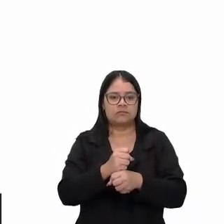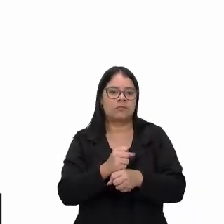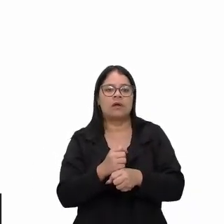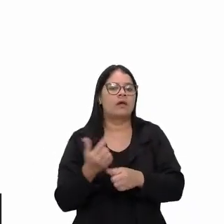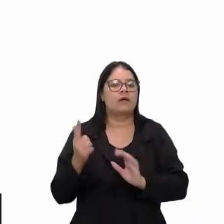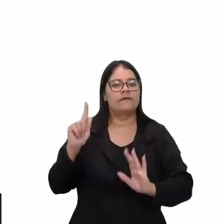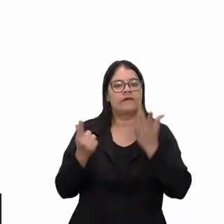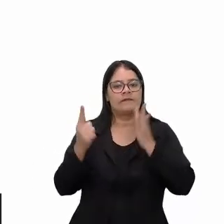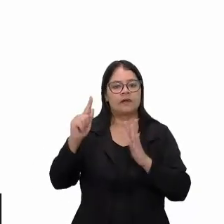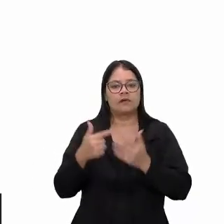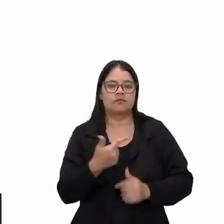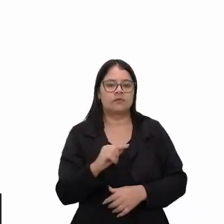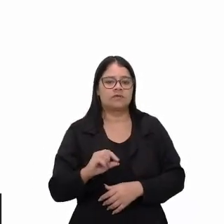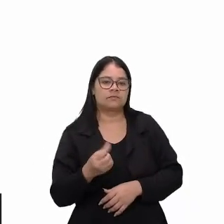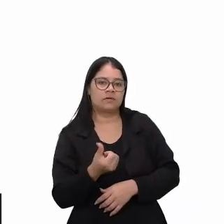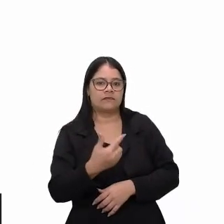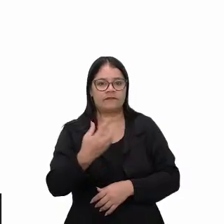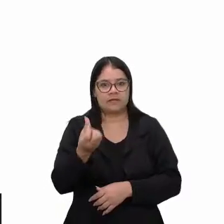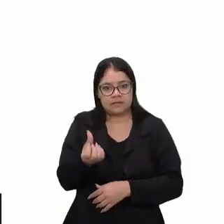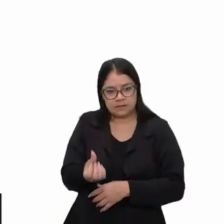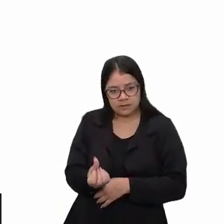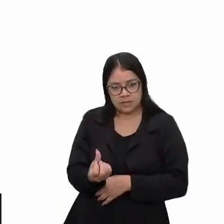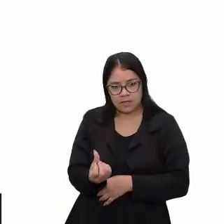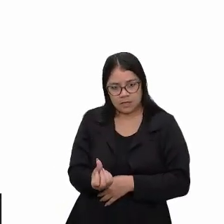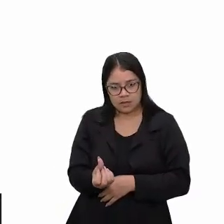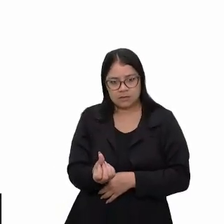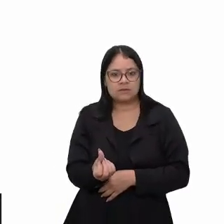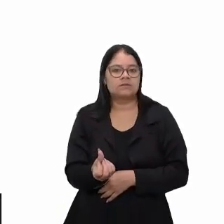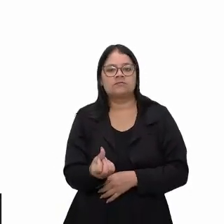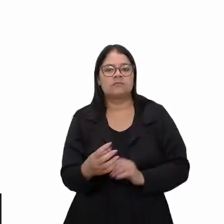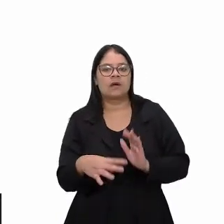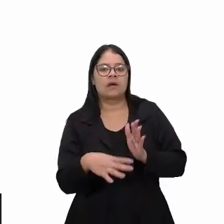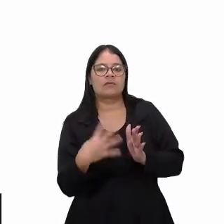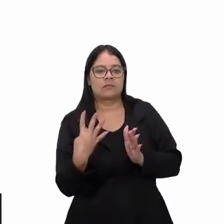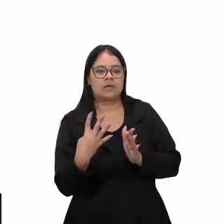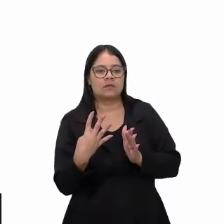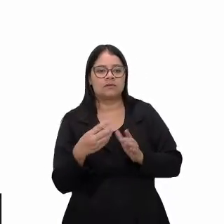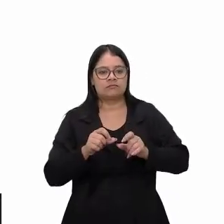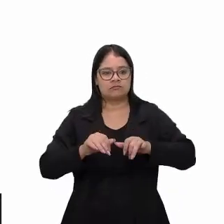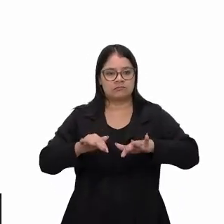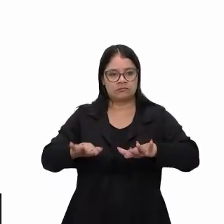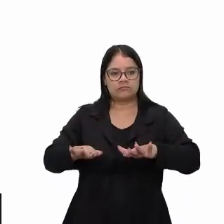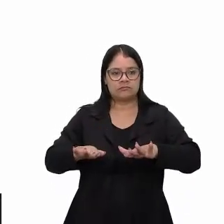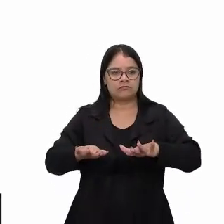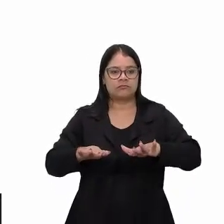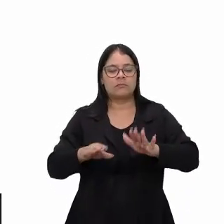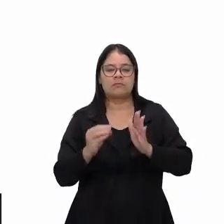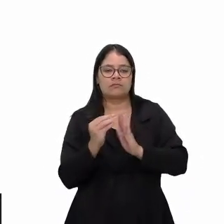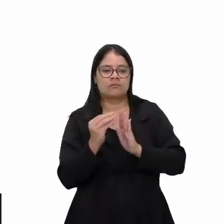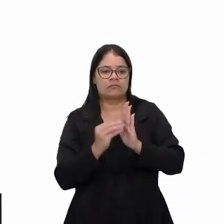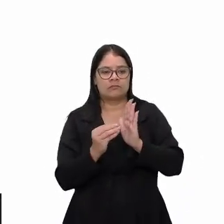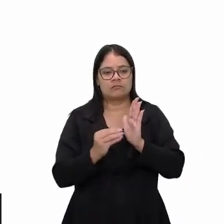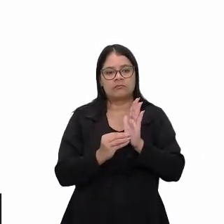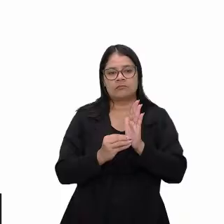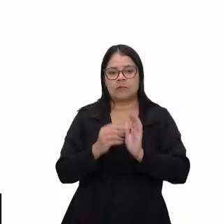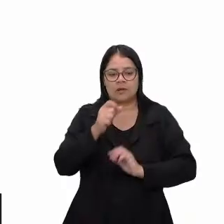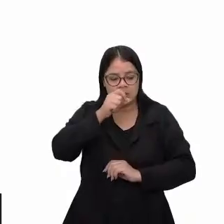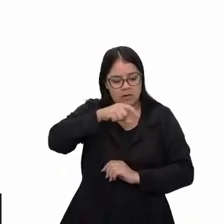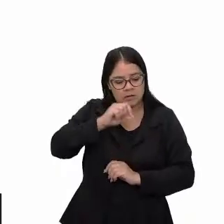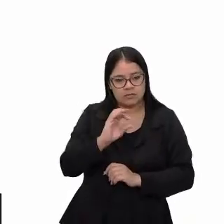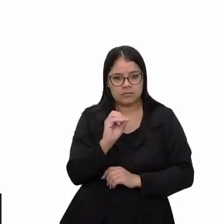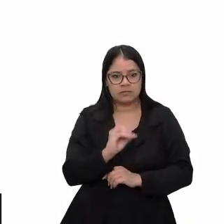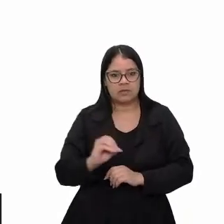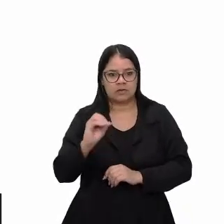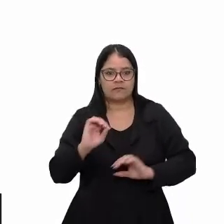em fevereiro de 2026. Estaremos na nossa 4ª edição, já com o conceito Lixo Zero Festival.